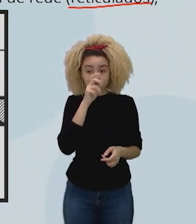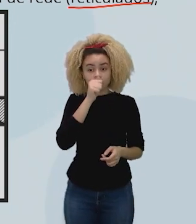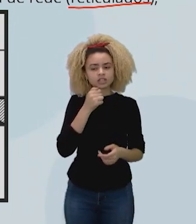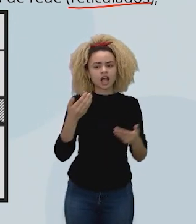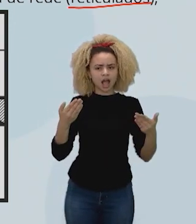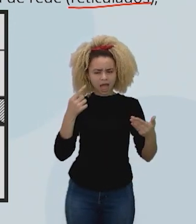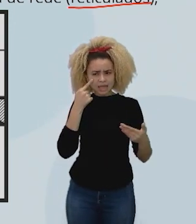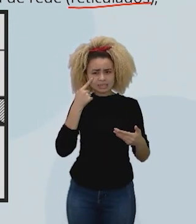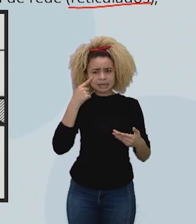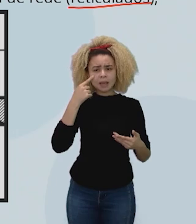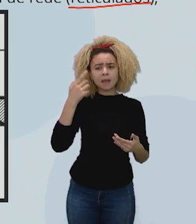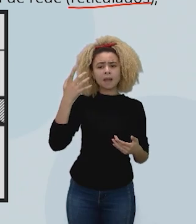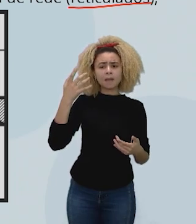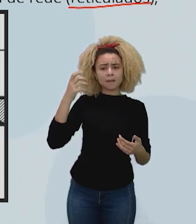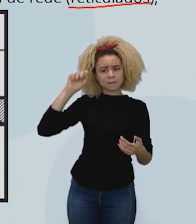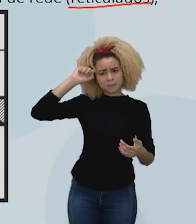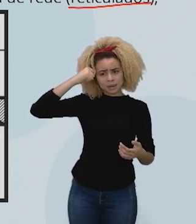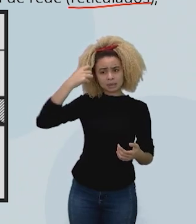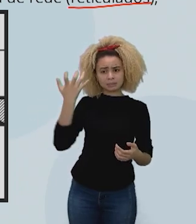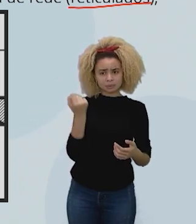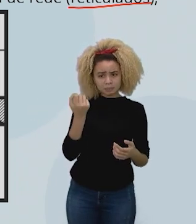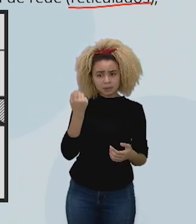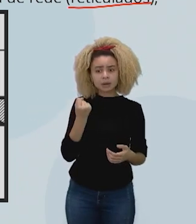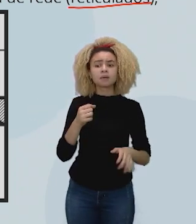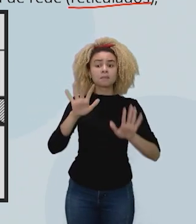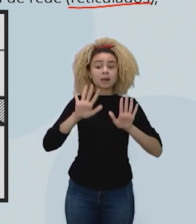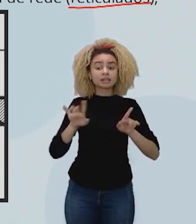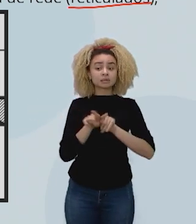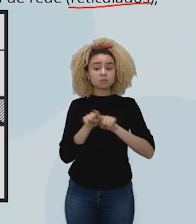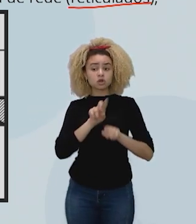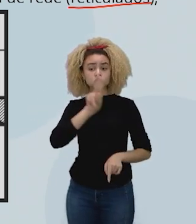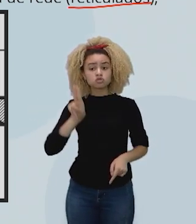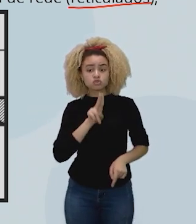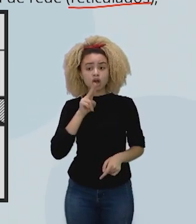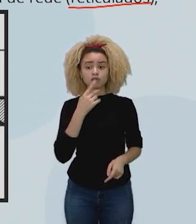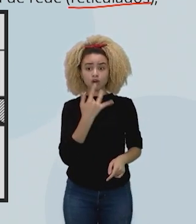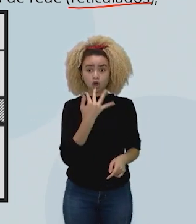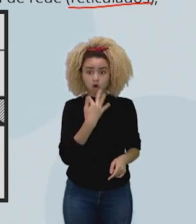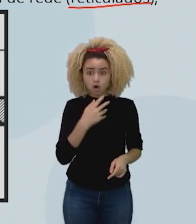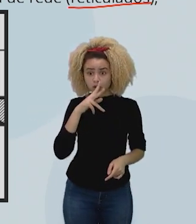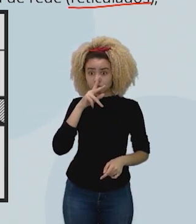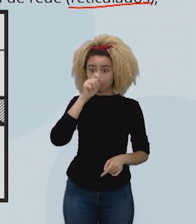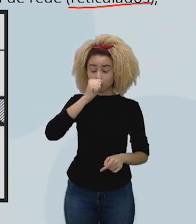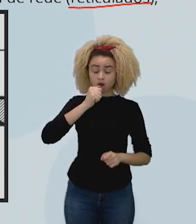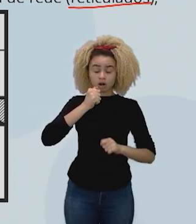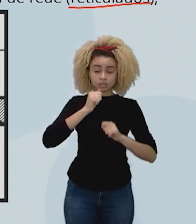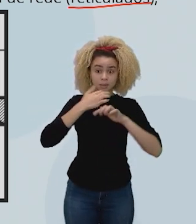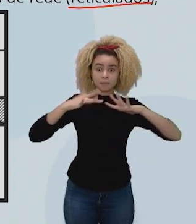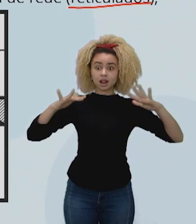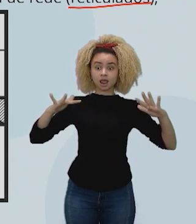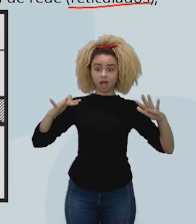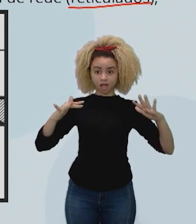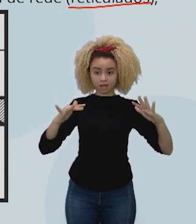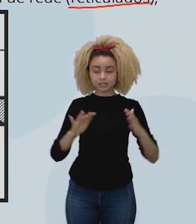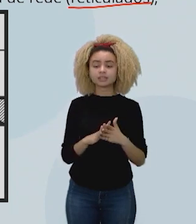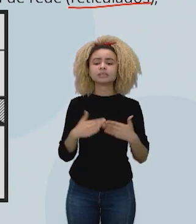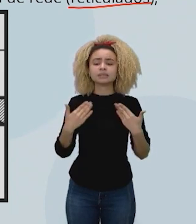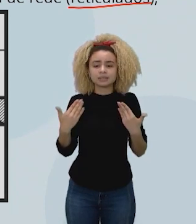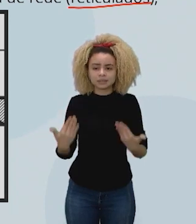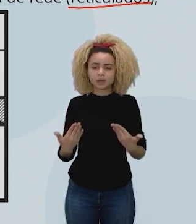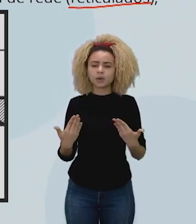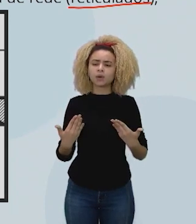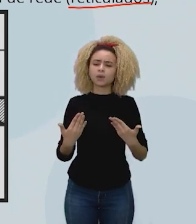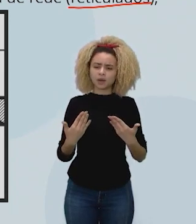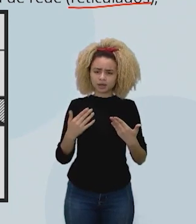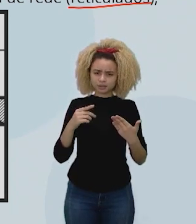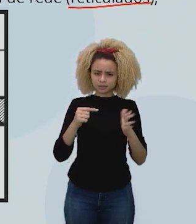branco, tá? Mas ele também usava bem cores muito fortes, muito brilhantes nas suas obras. E essa questão, como eu falei para vocês, né, gente,